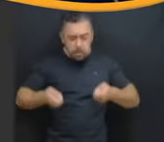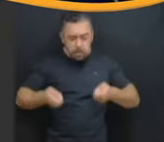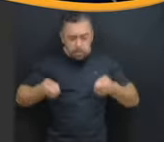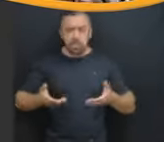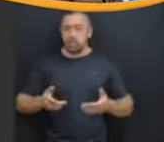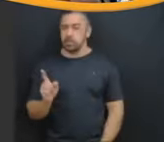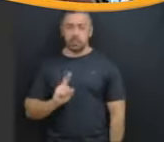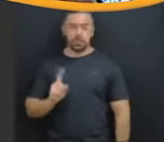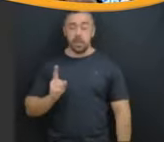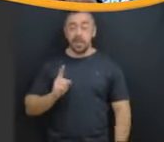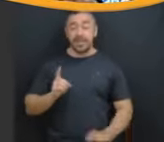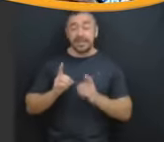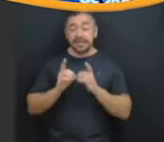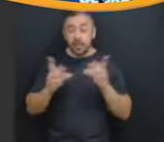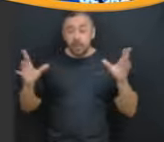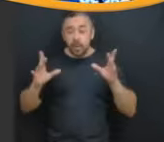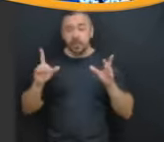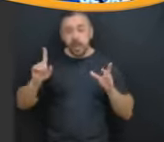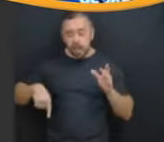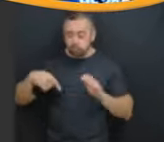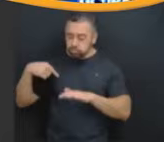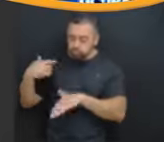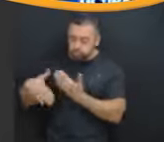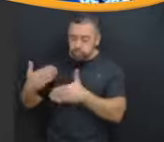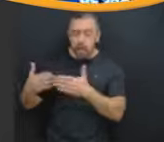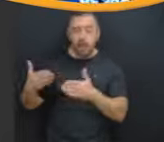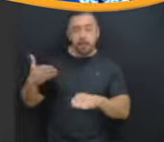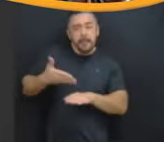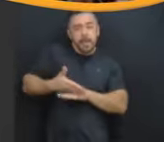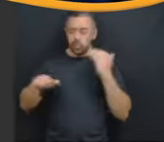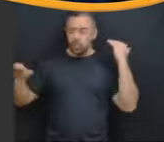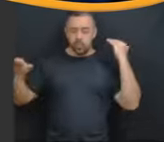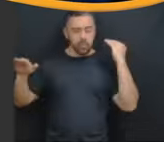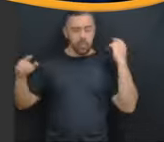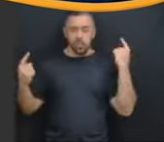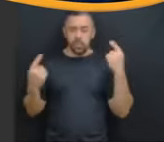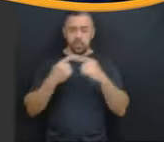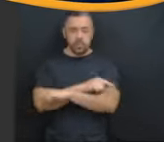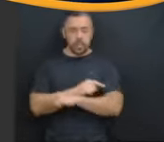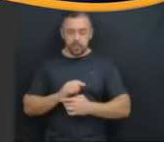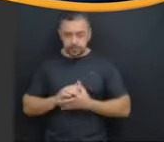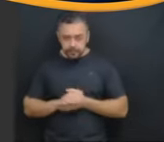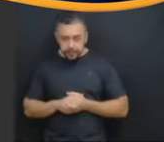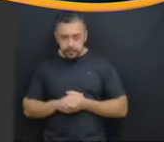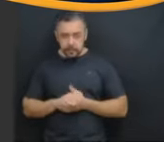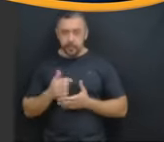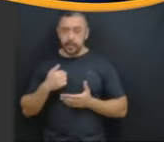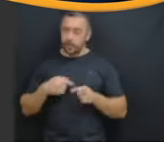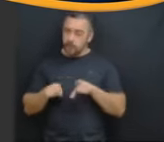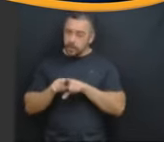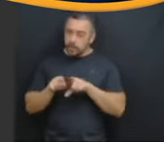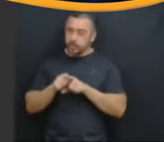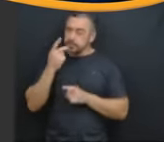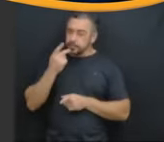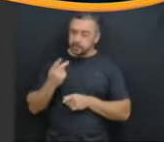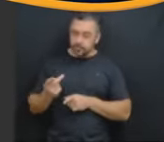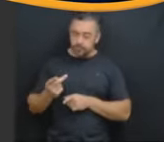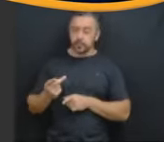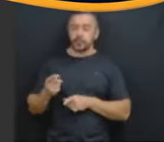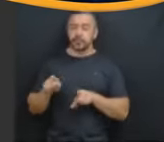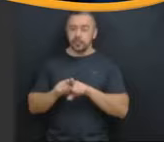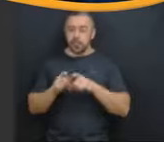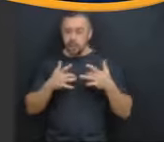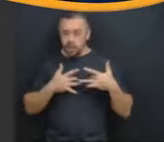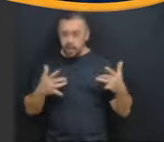baixo que democracia é uma construção participativa Eu também quero fazer uma palavra aqui em solidariedade